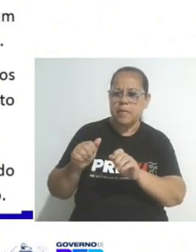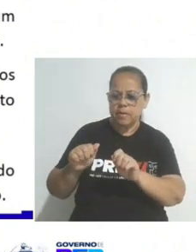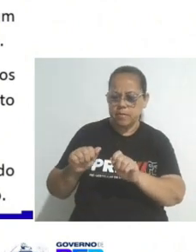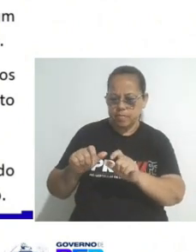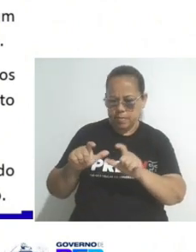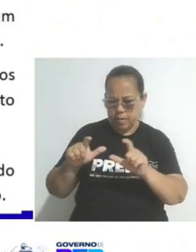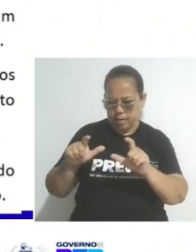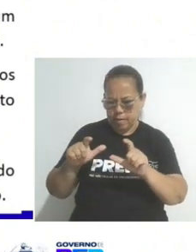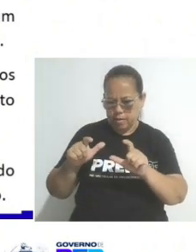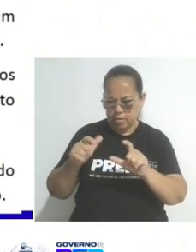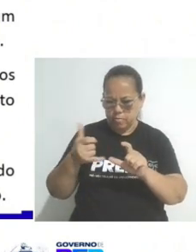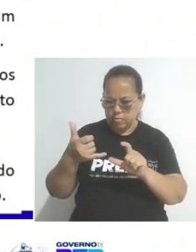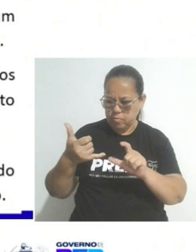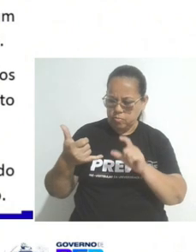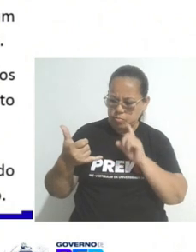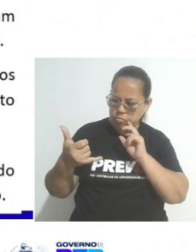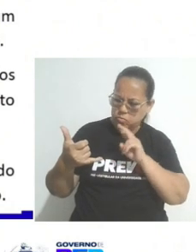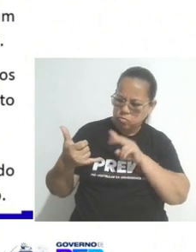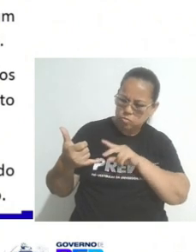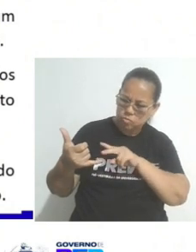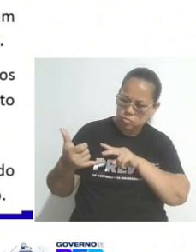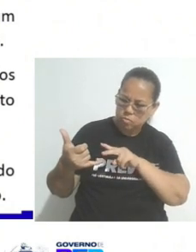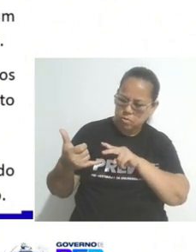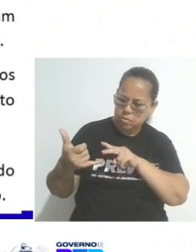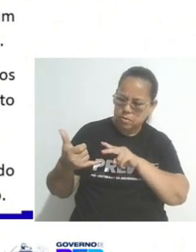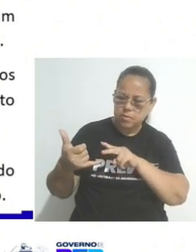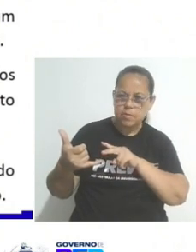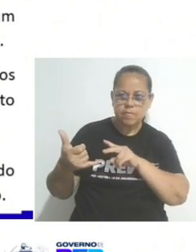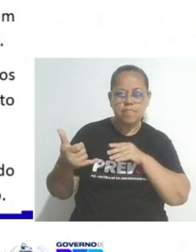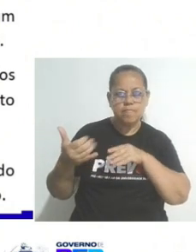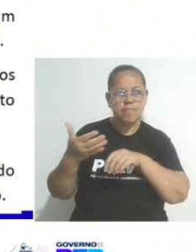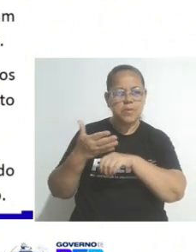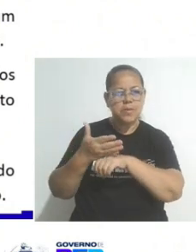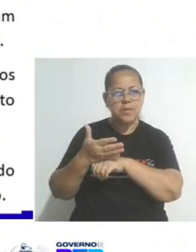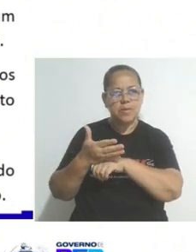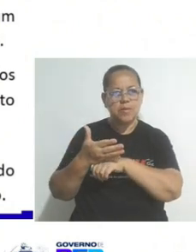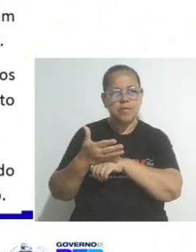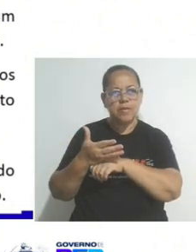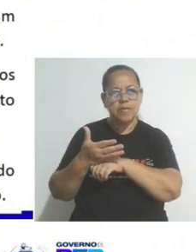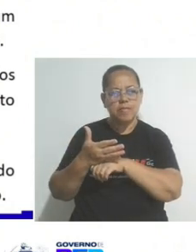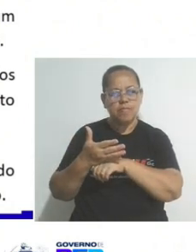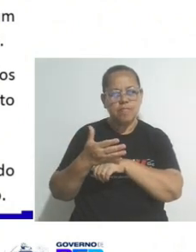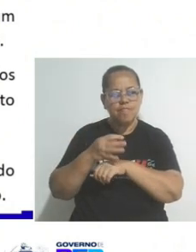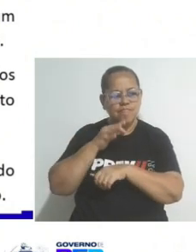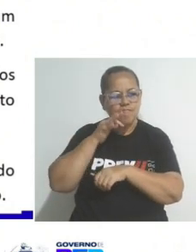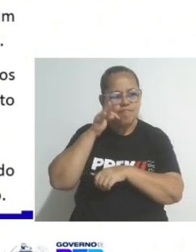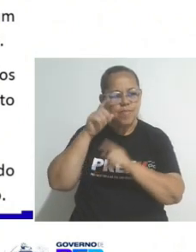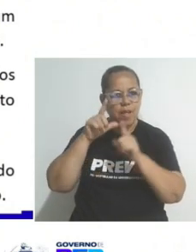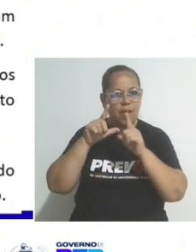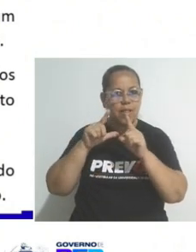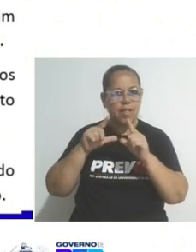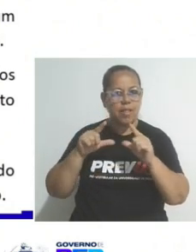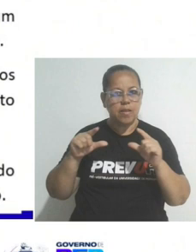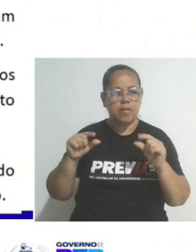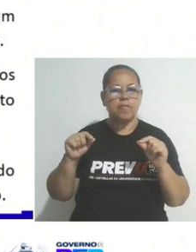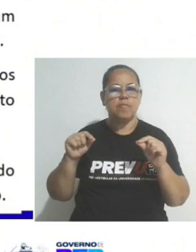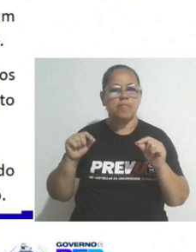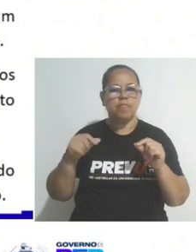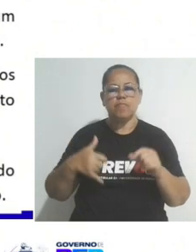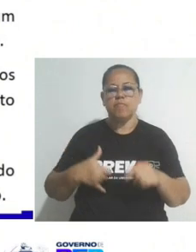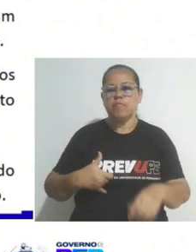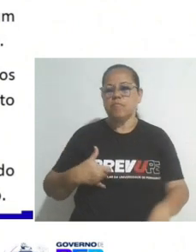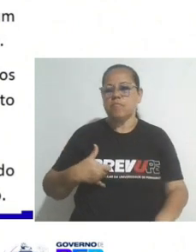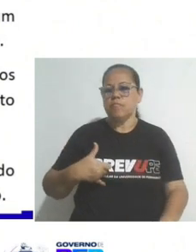seu celular saiu de cena para poder entrar e aliviar a sua timidez vestiu um ego